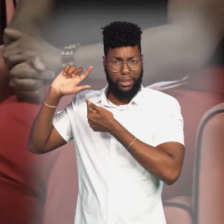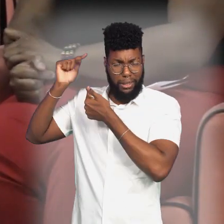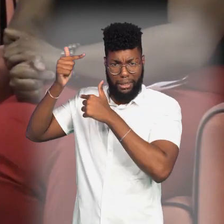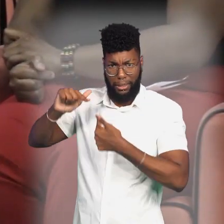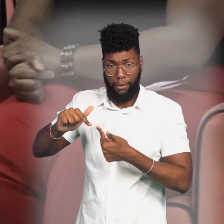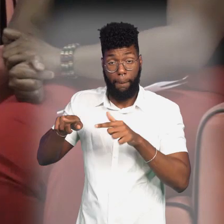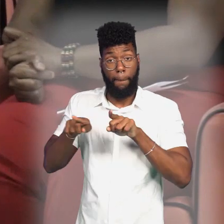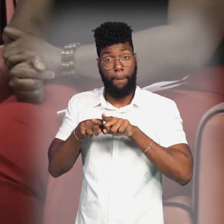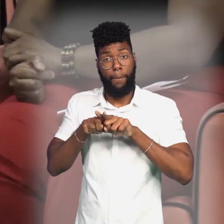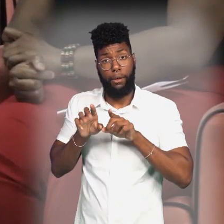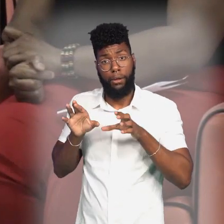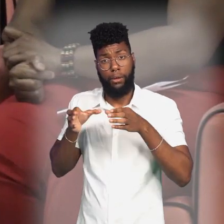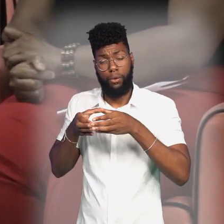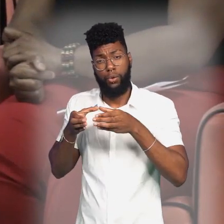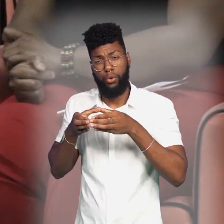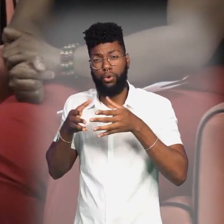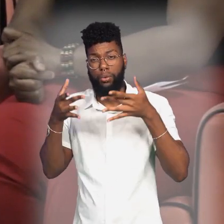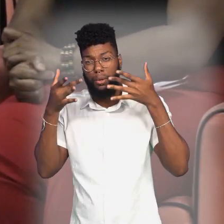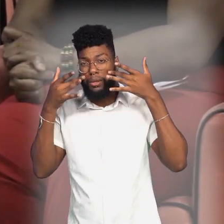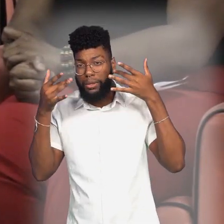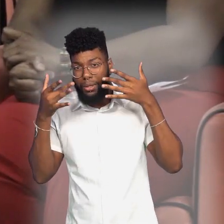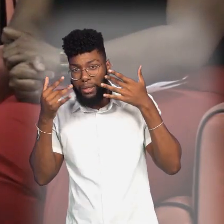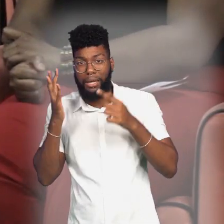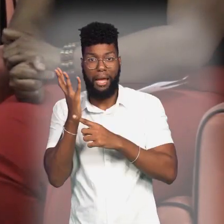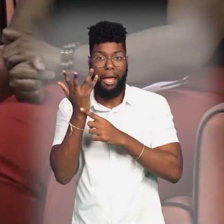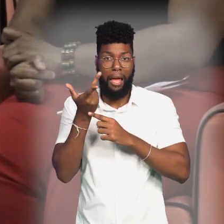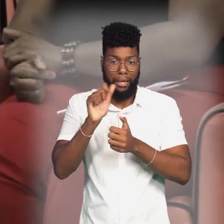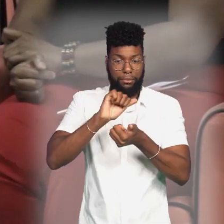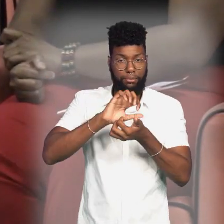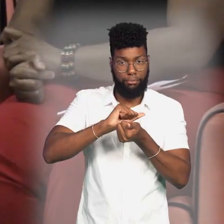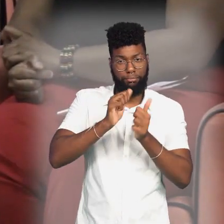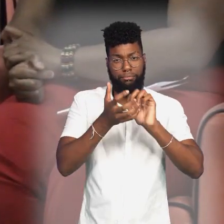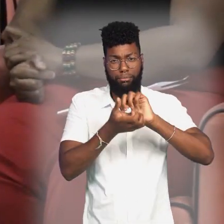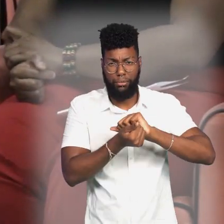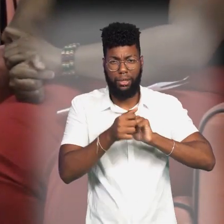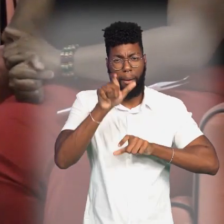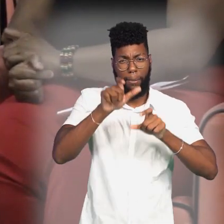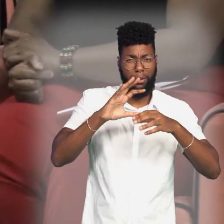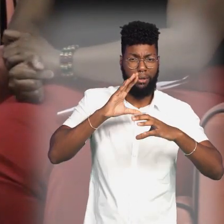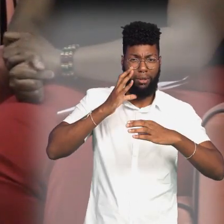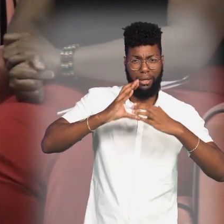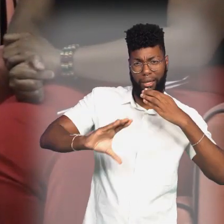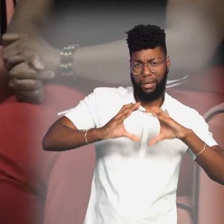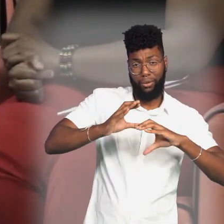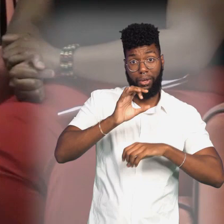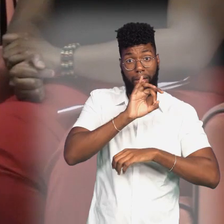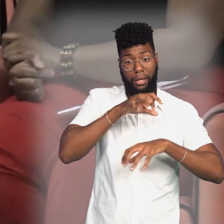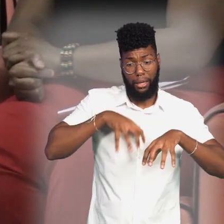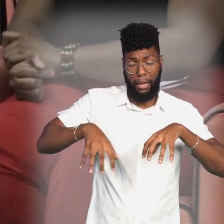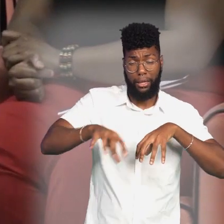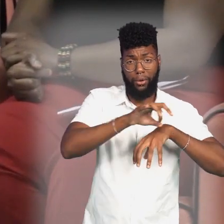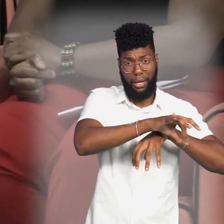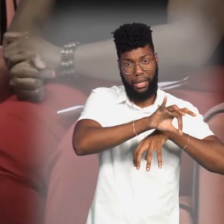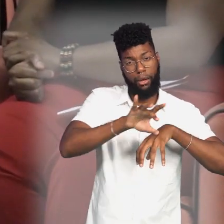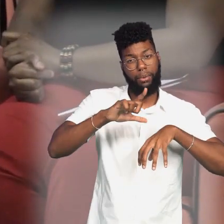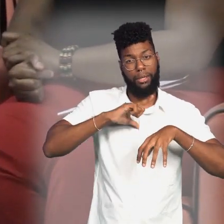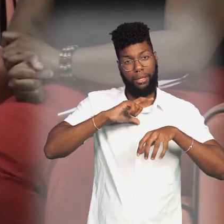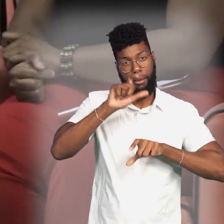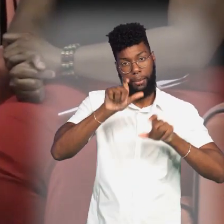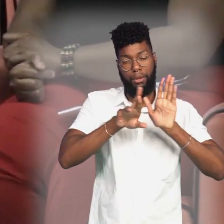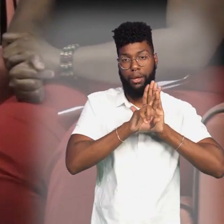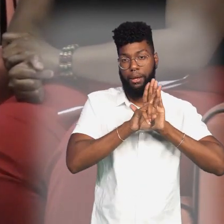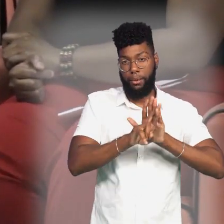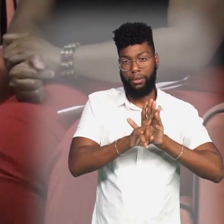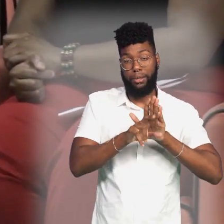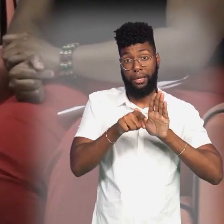também grupo de teatro, artistas plásticos, cantores. Cada região tem seu representante e aí